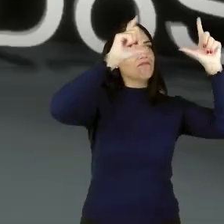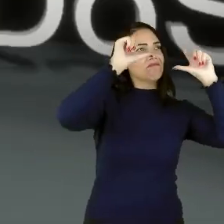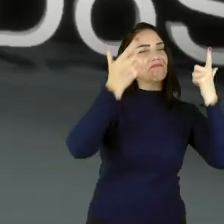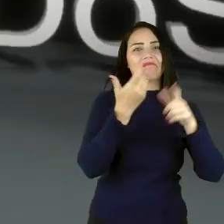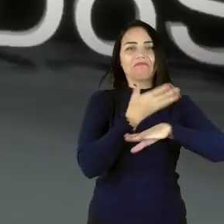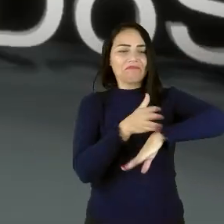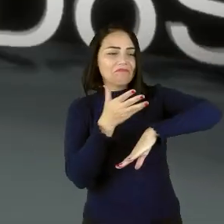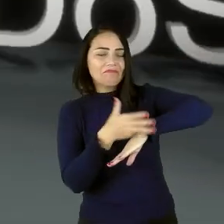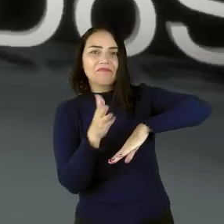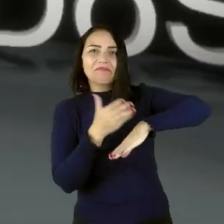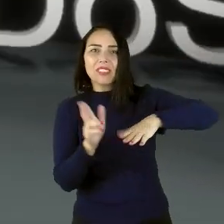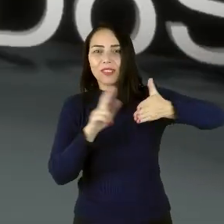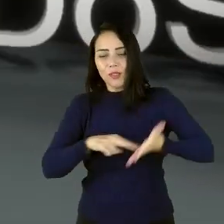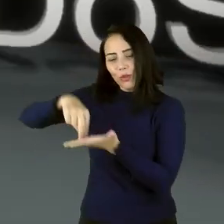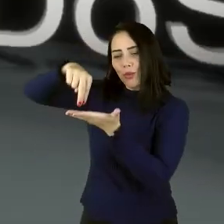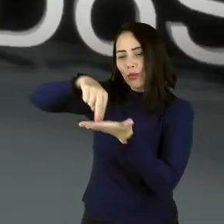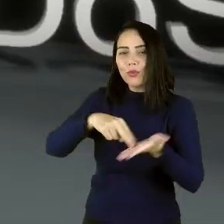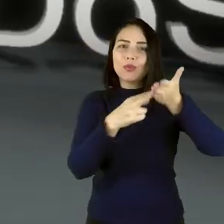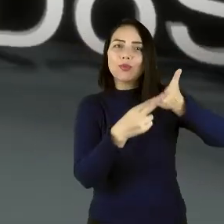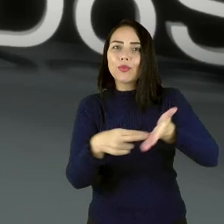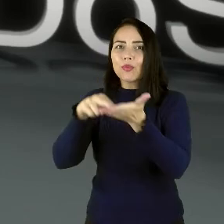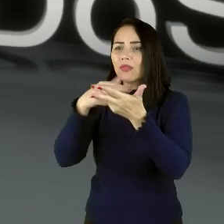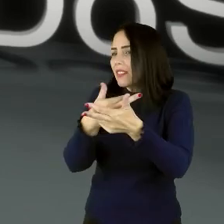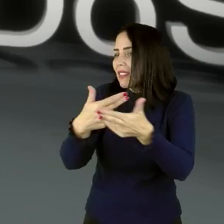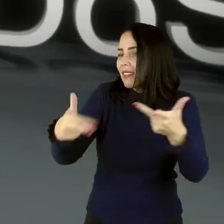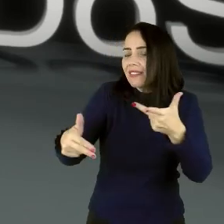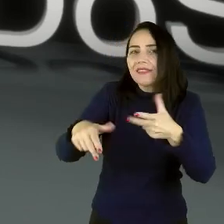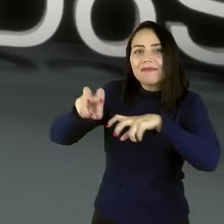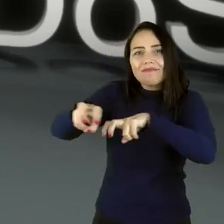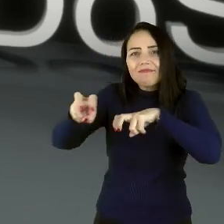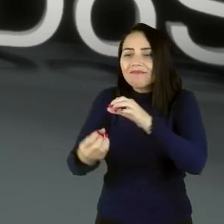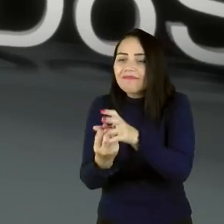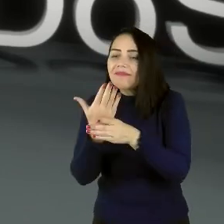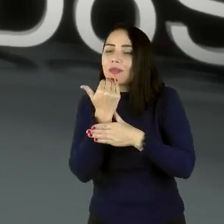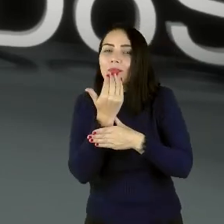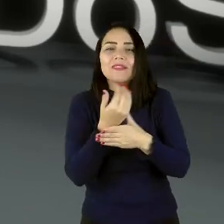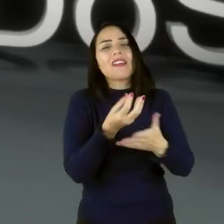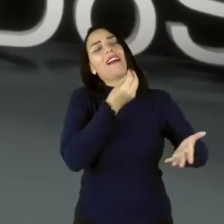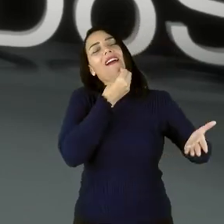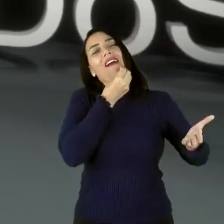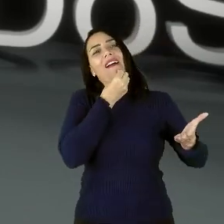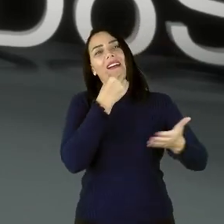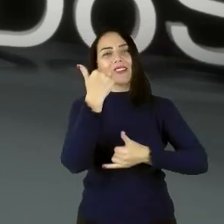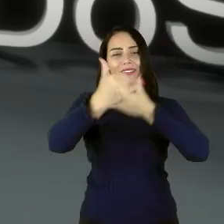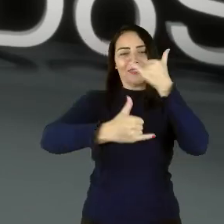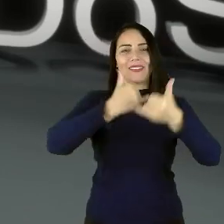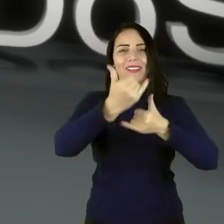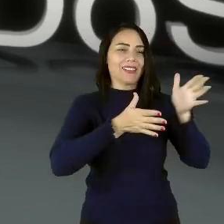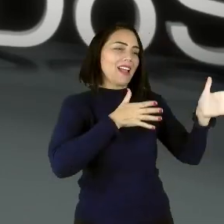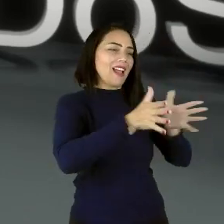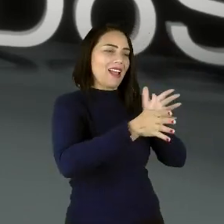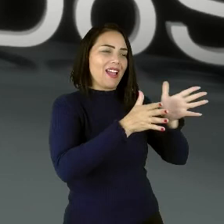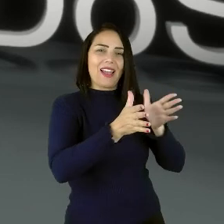esporte, pista de skate, horta e bosque comunitários. E, é claro, os brinquedos acessíveis, projetados para